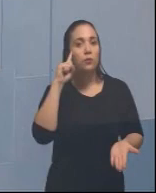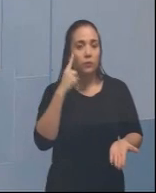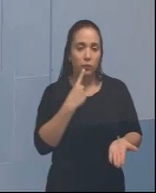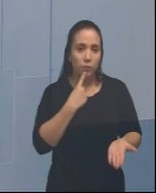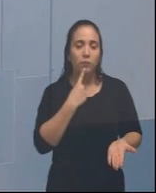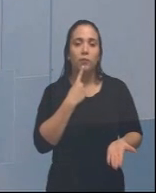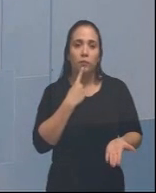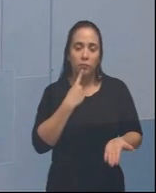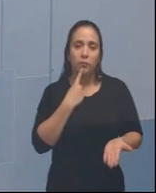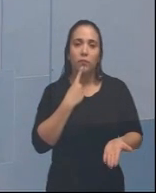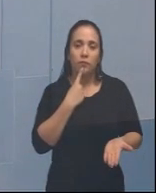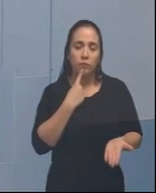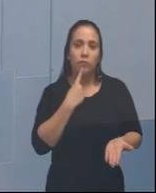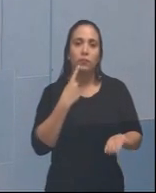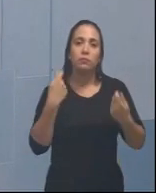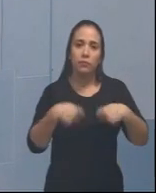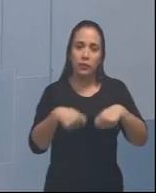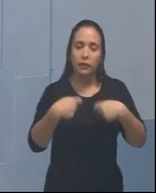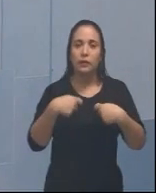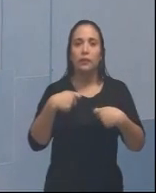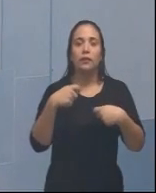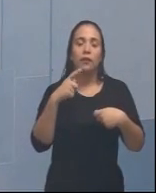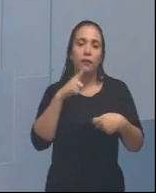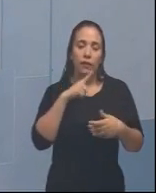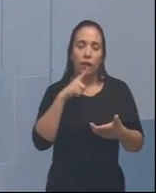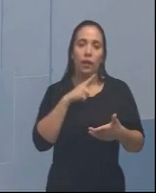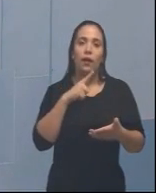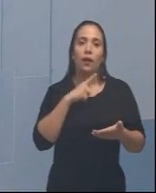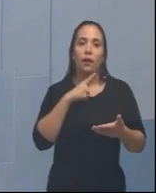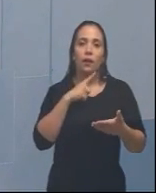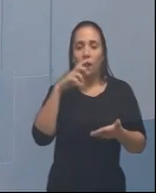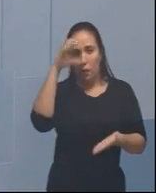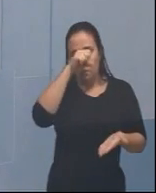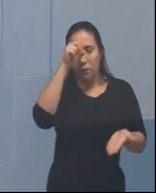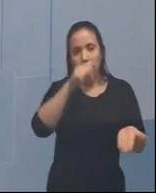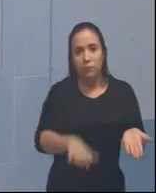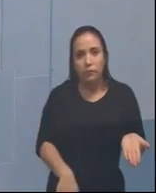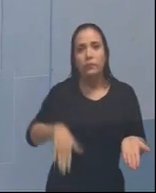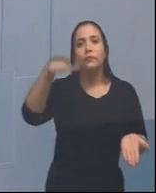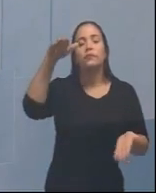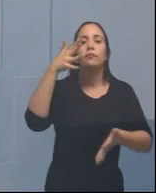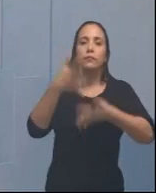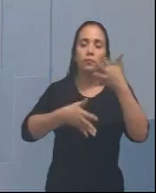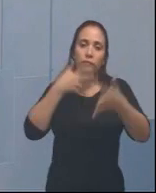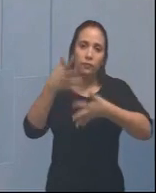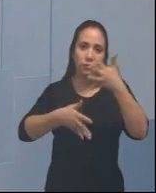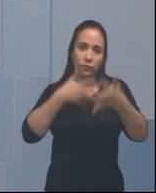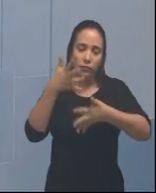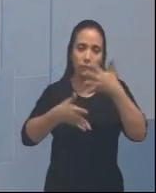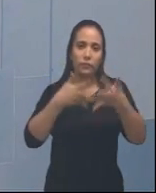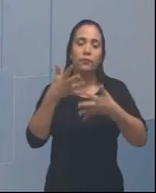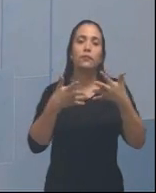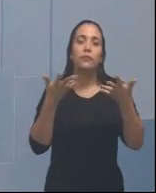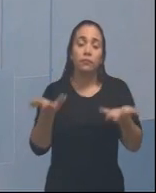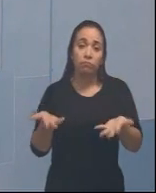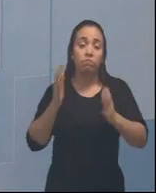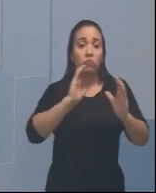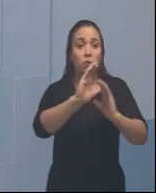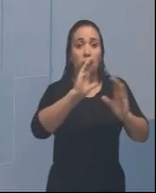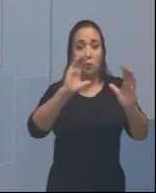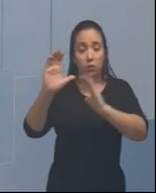né? Os pais têm problemas auditivos, e aí, desde criança, ela literalmente aprendeu a se comunicar. Quer